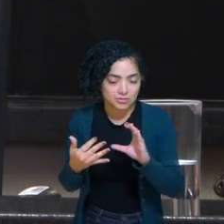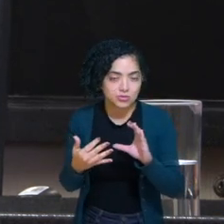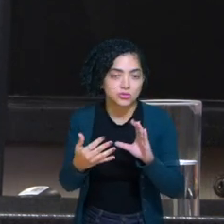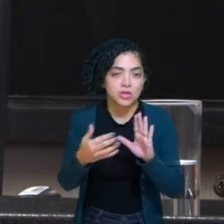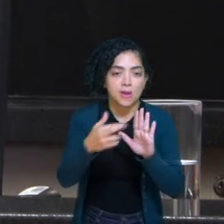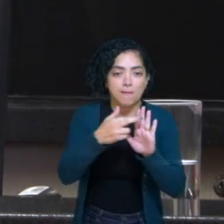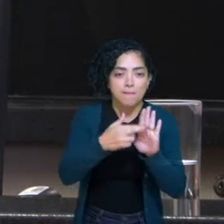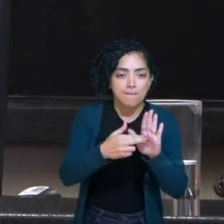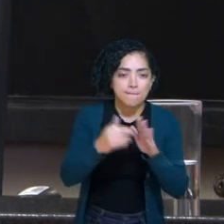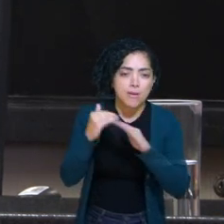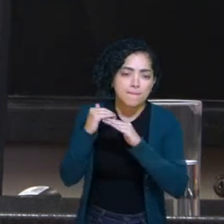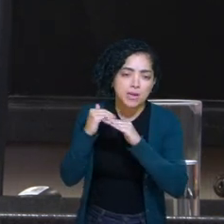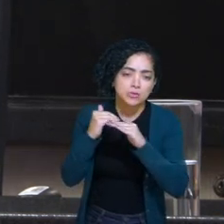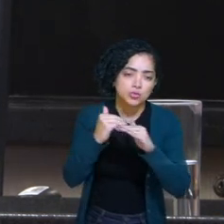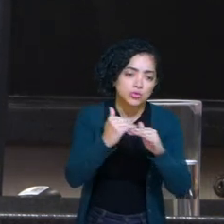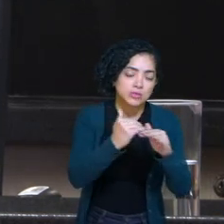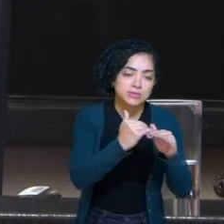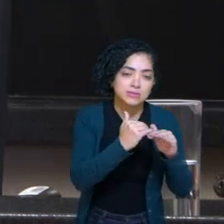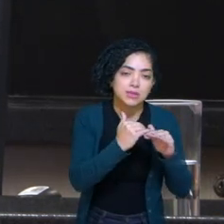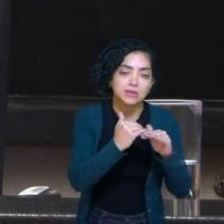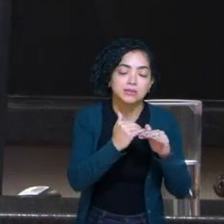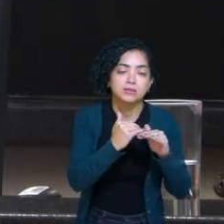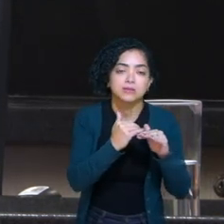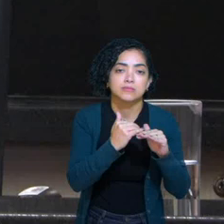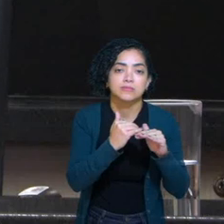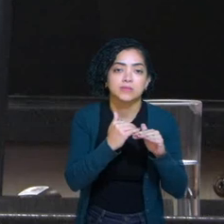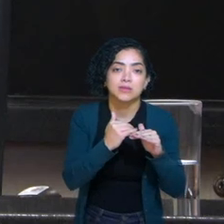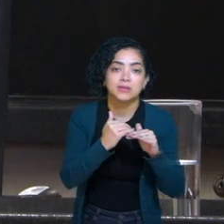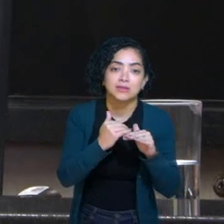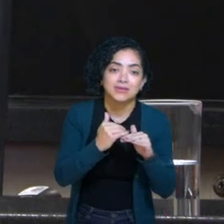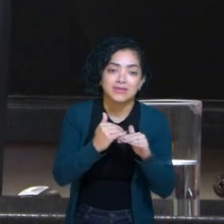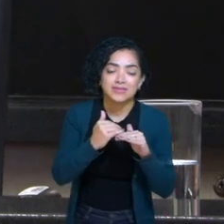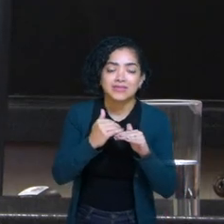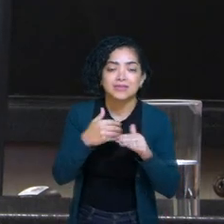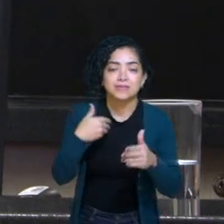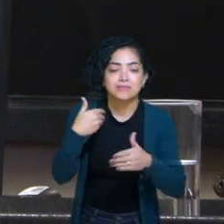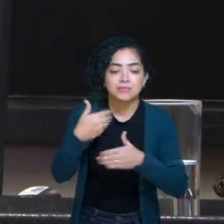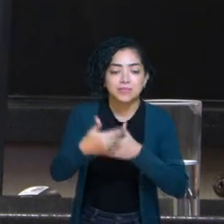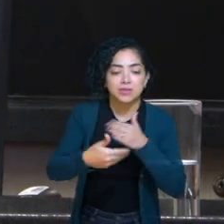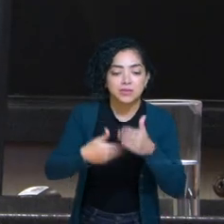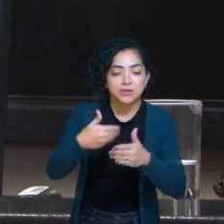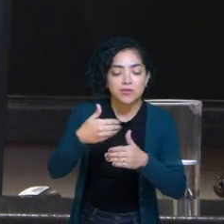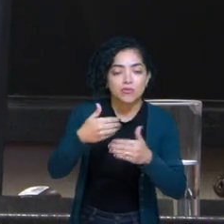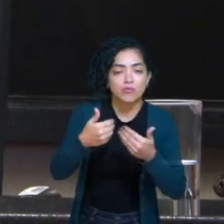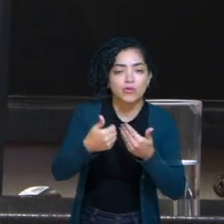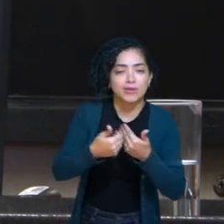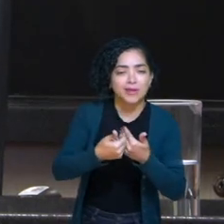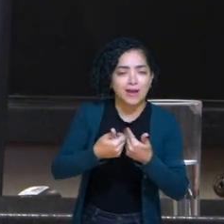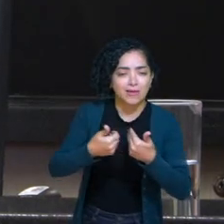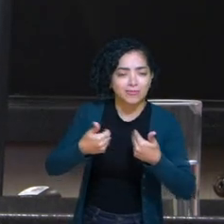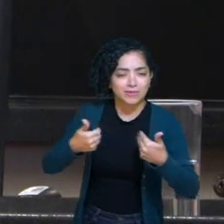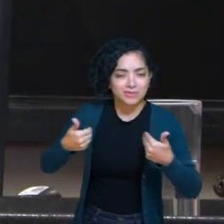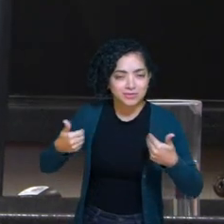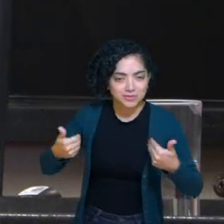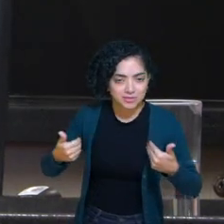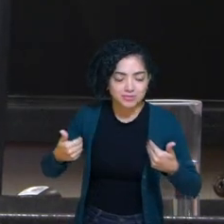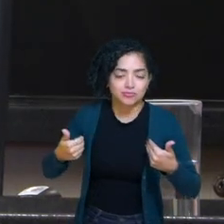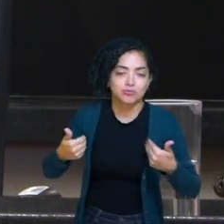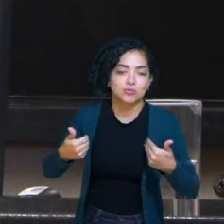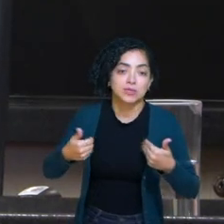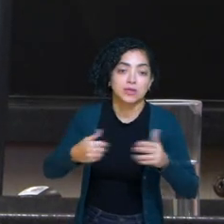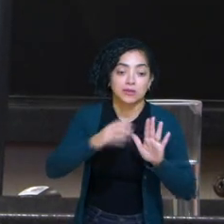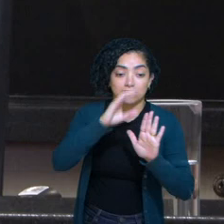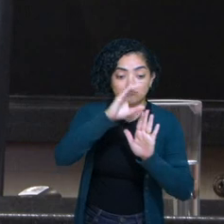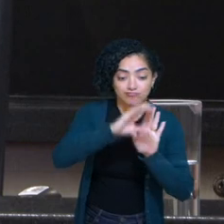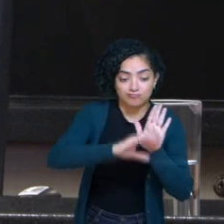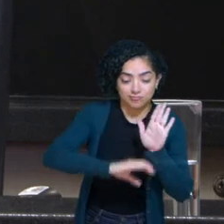padronizada né que eh se afastou da concepção de currículo que vínhamos construído